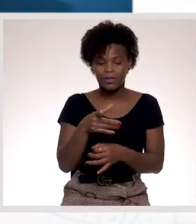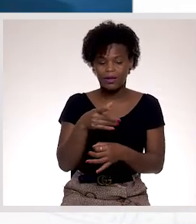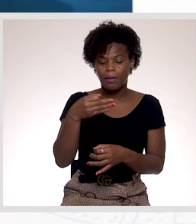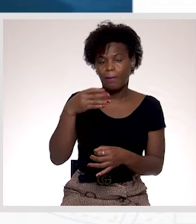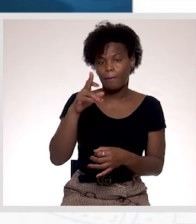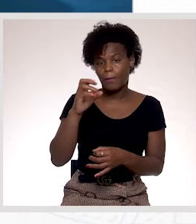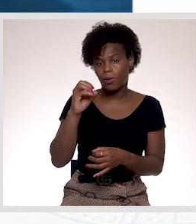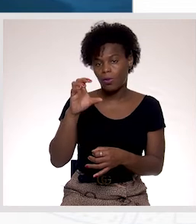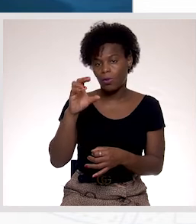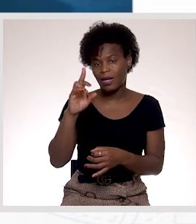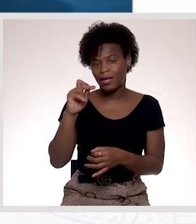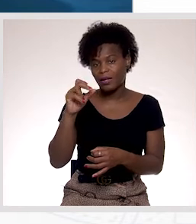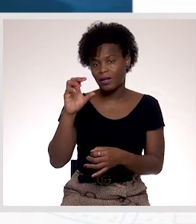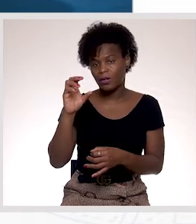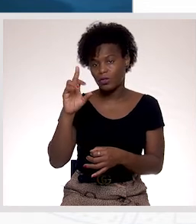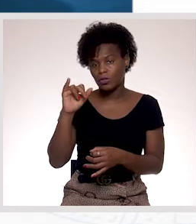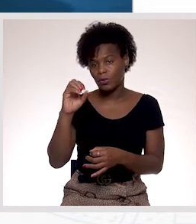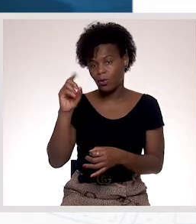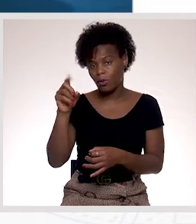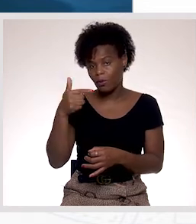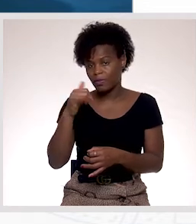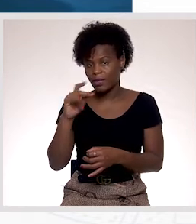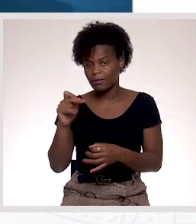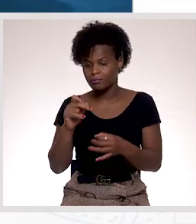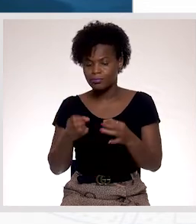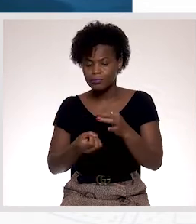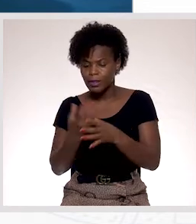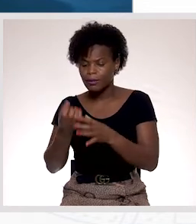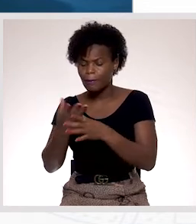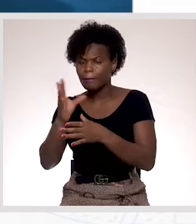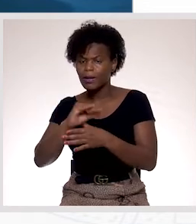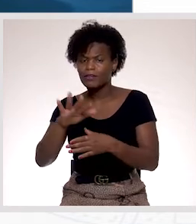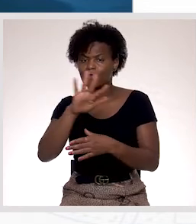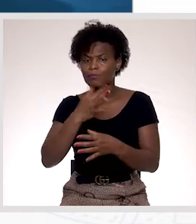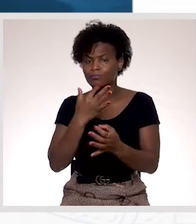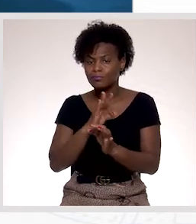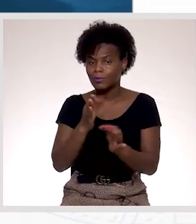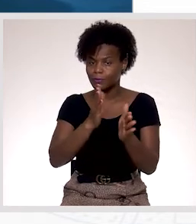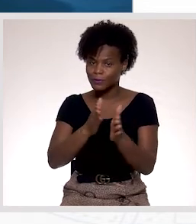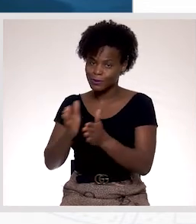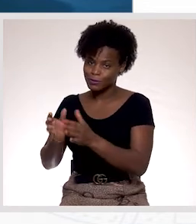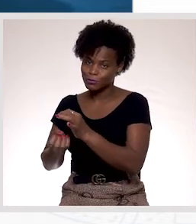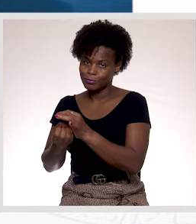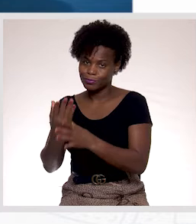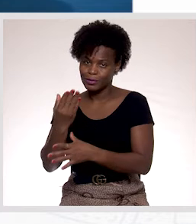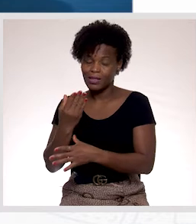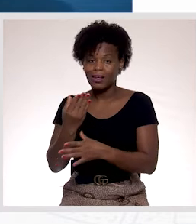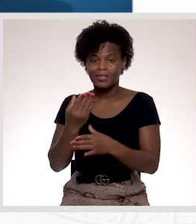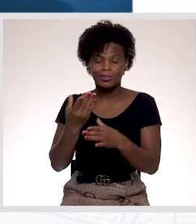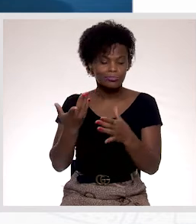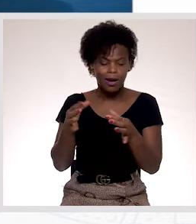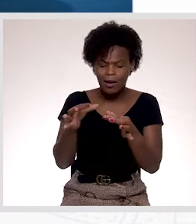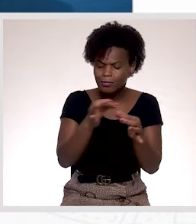células procarióticas replicam-se mais rapidamente e de maneira eficiente. Parte do processo de reprodução